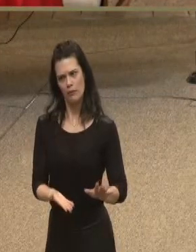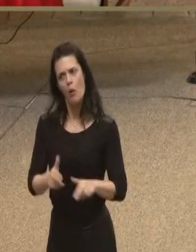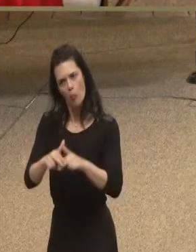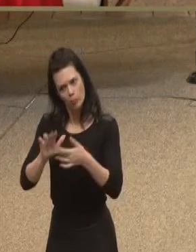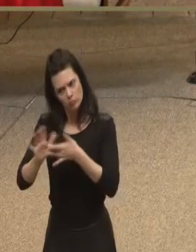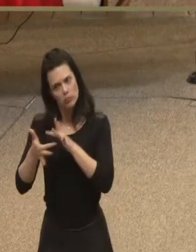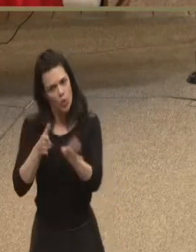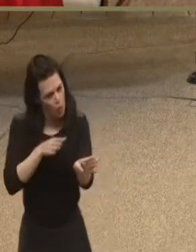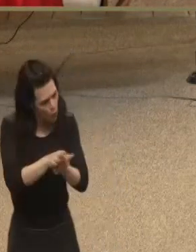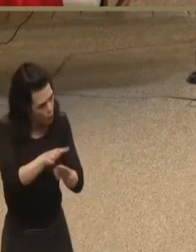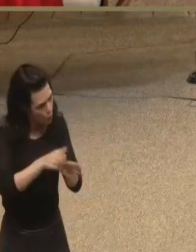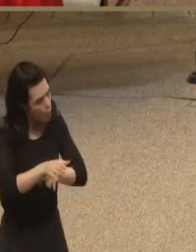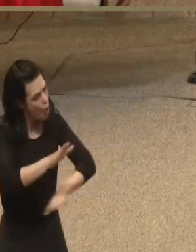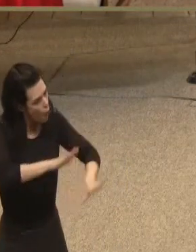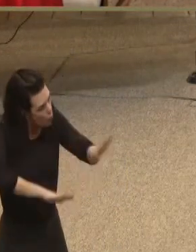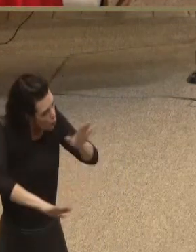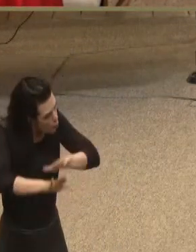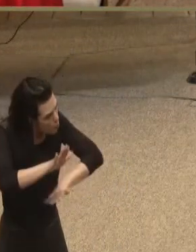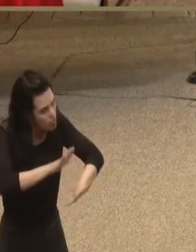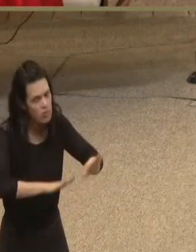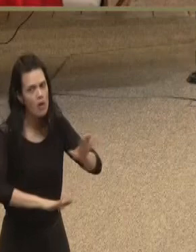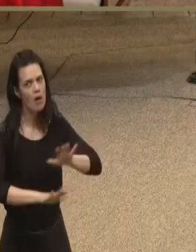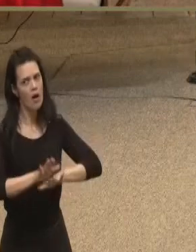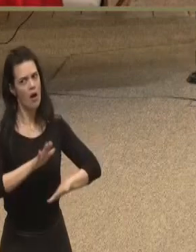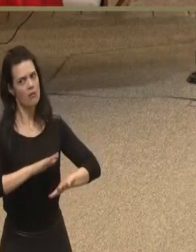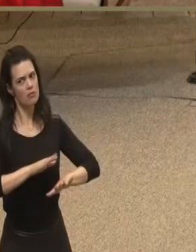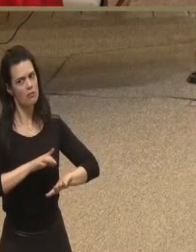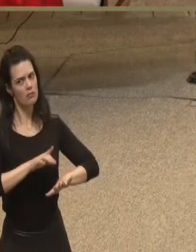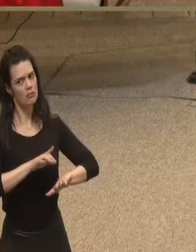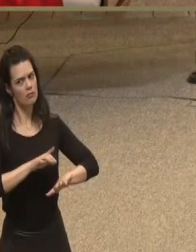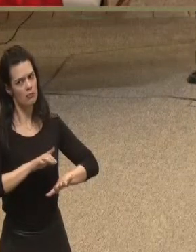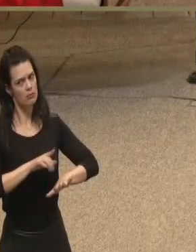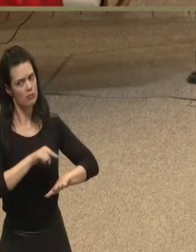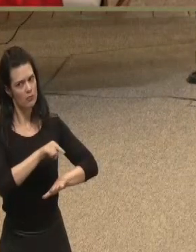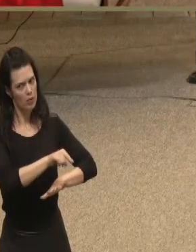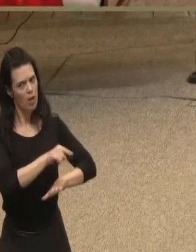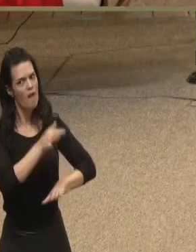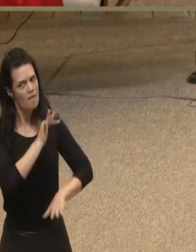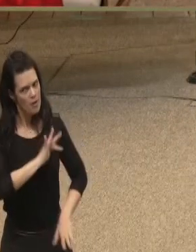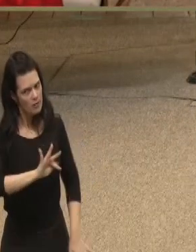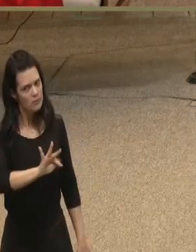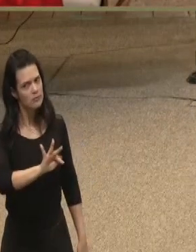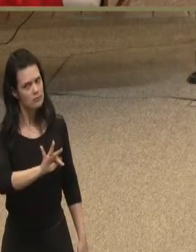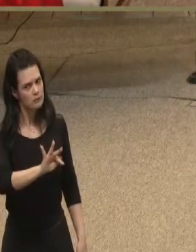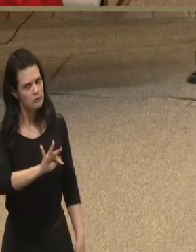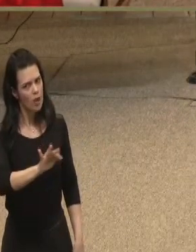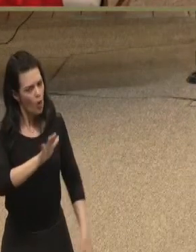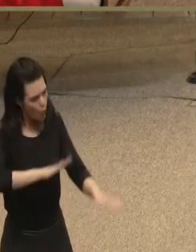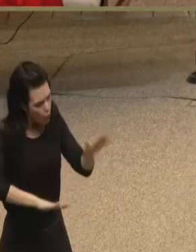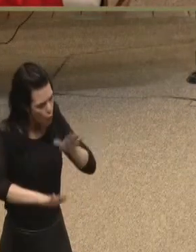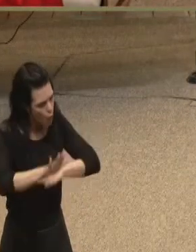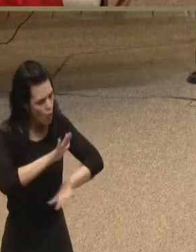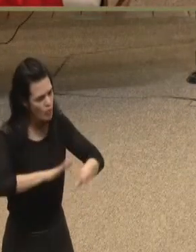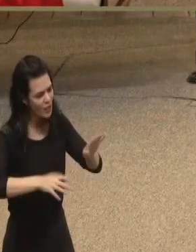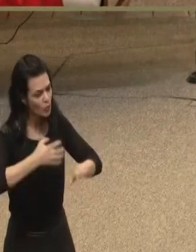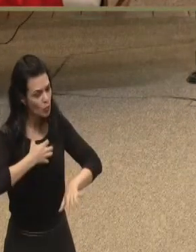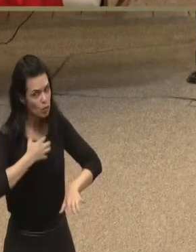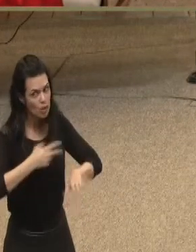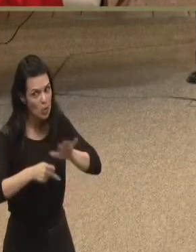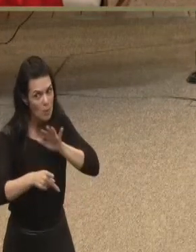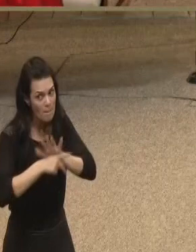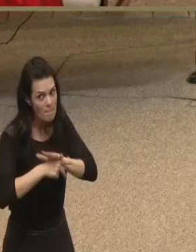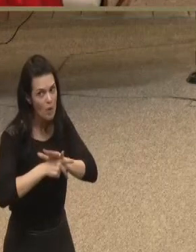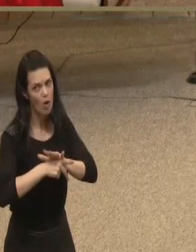amados: tomem cuidado com o fermento dos fariseus, tomem cuidado com o que esses